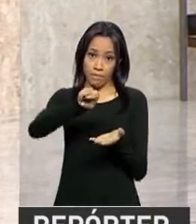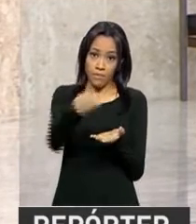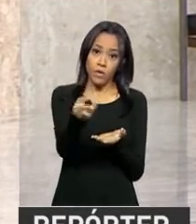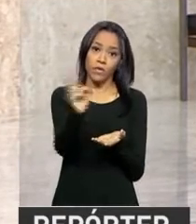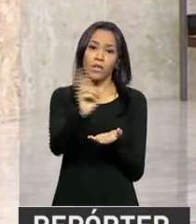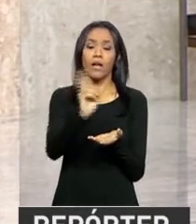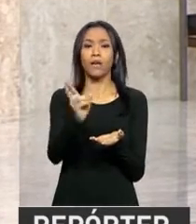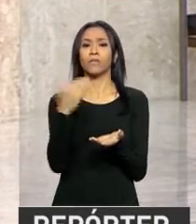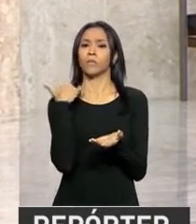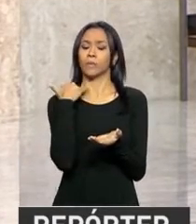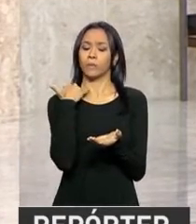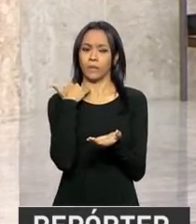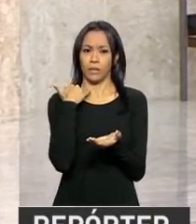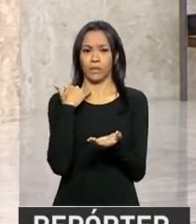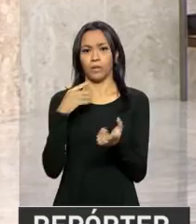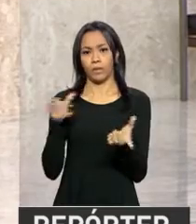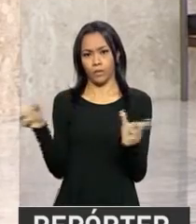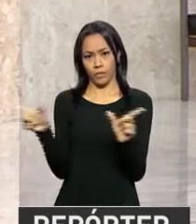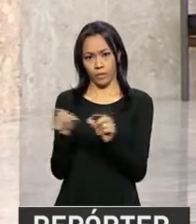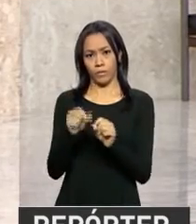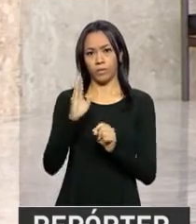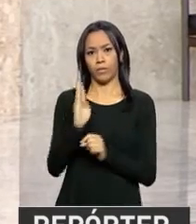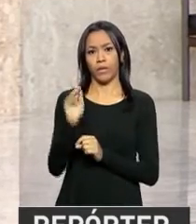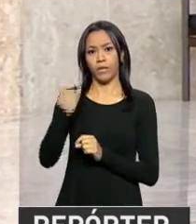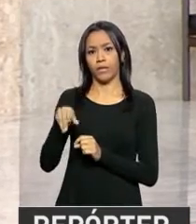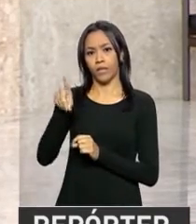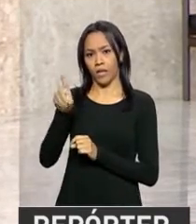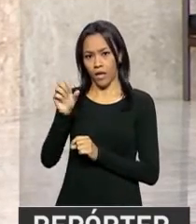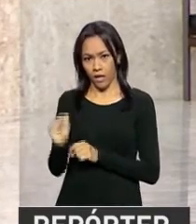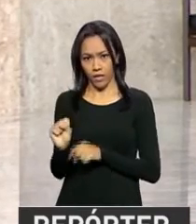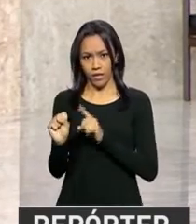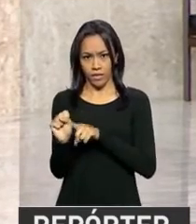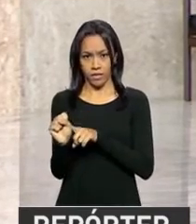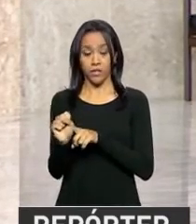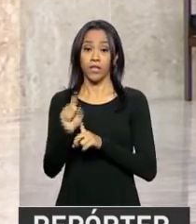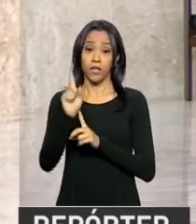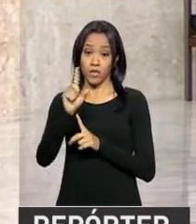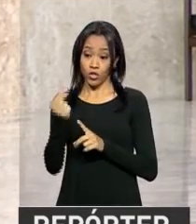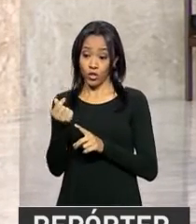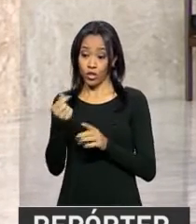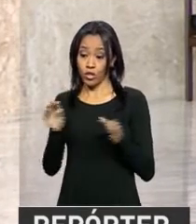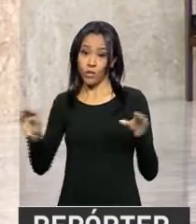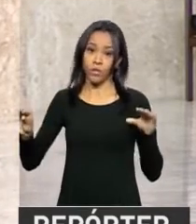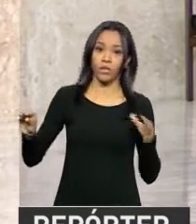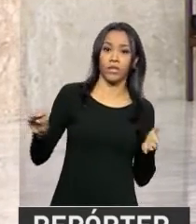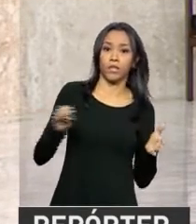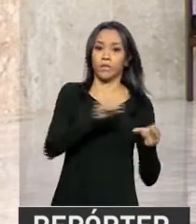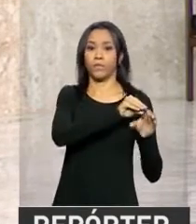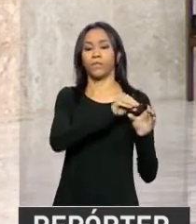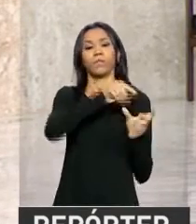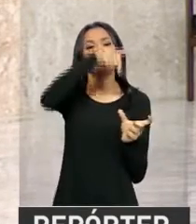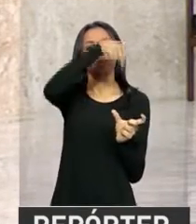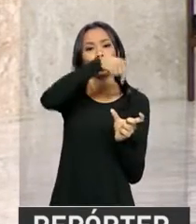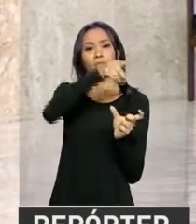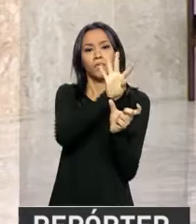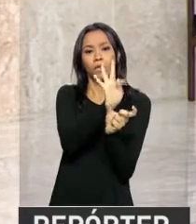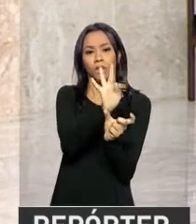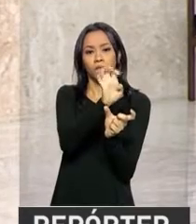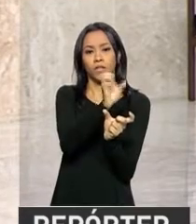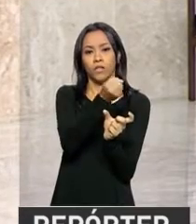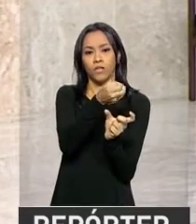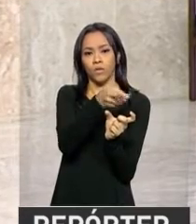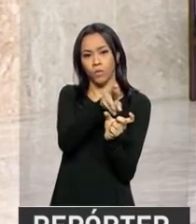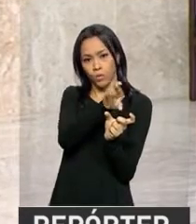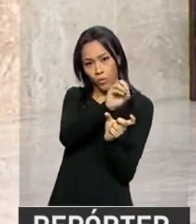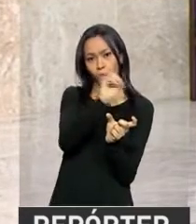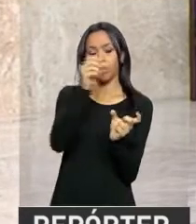do Banco Nacional do Desenvolvimento Econômico Social, BNDES, para o Tesouro Nacional e o limite de gastos do governo federal.